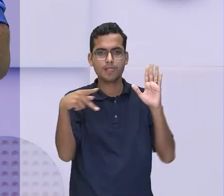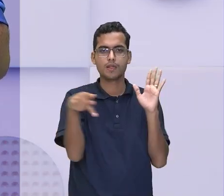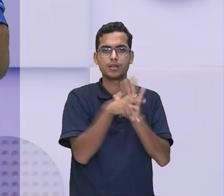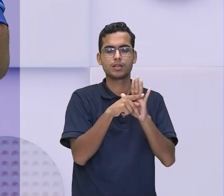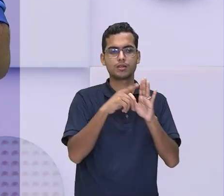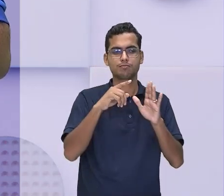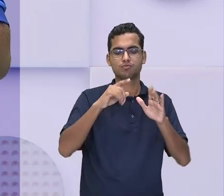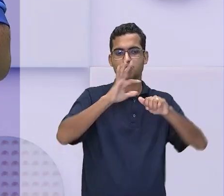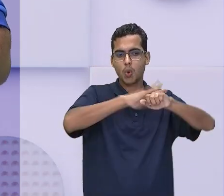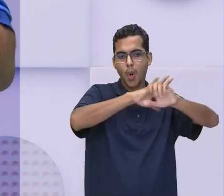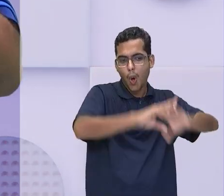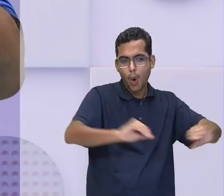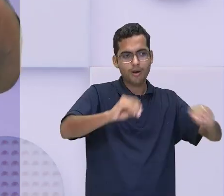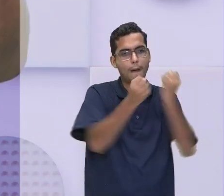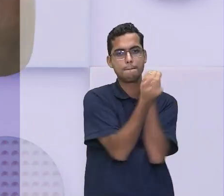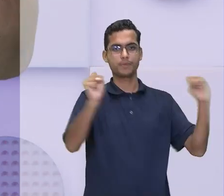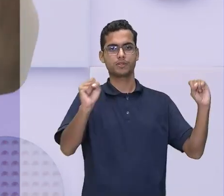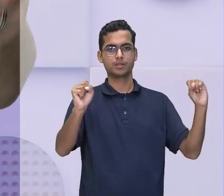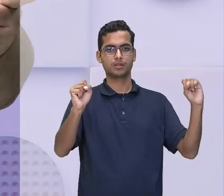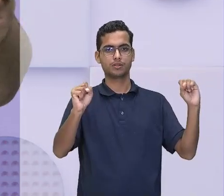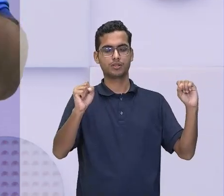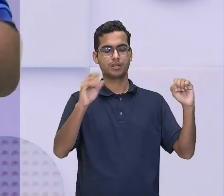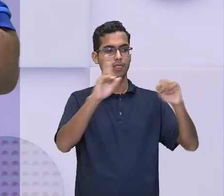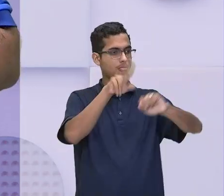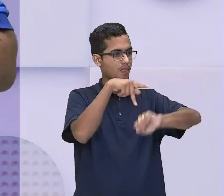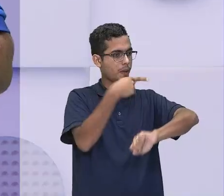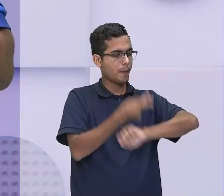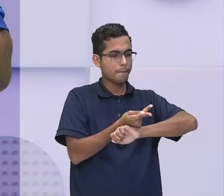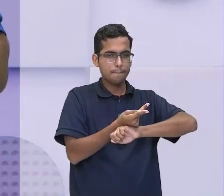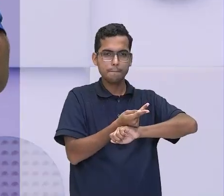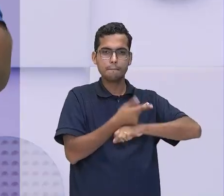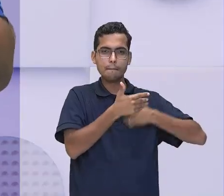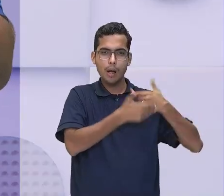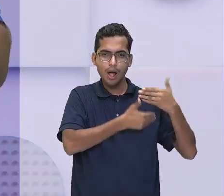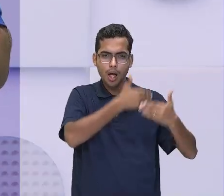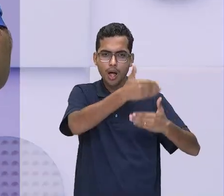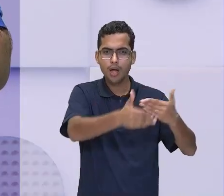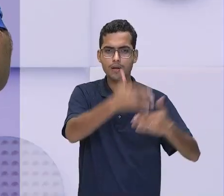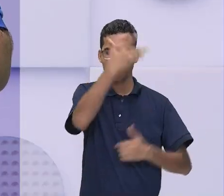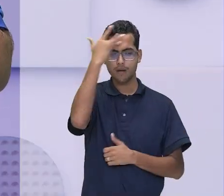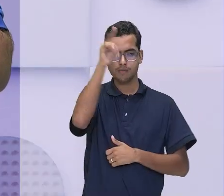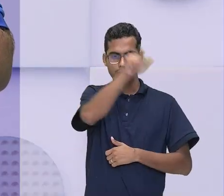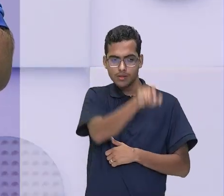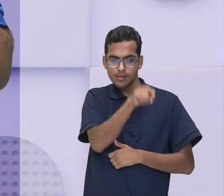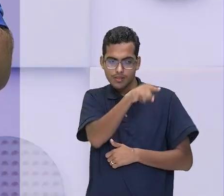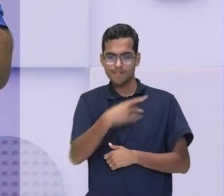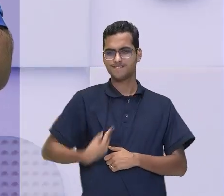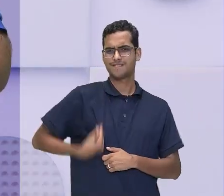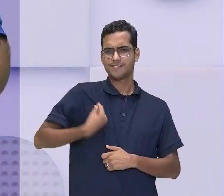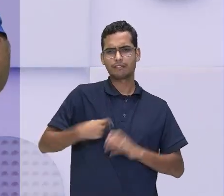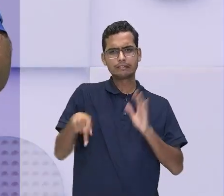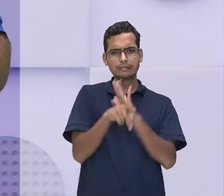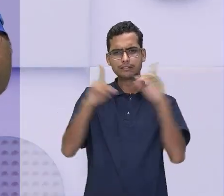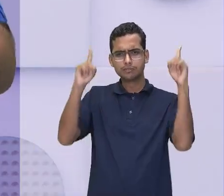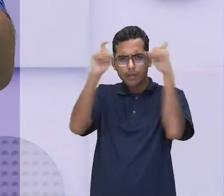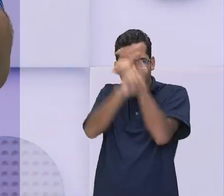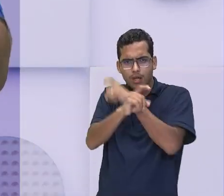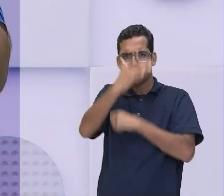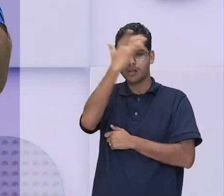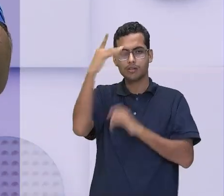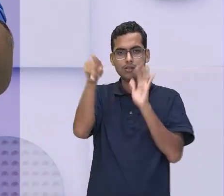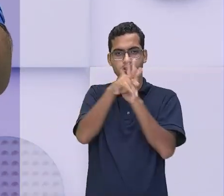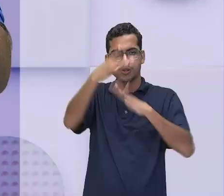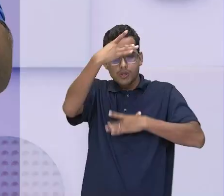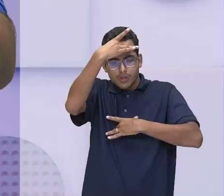certa forma se tornavam reversíveis, porque a pessoa que estava naquela situação complicada, ela via na